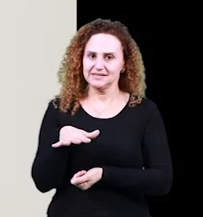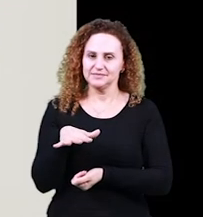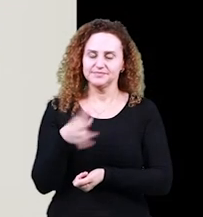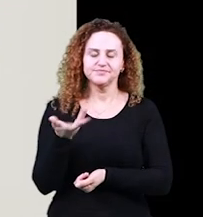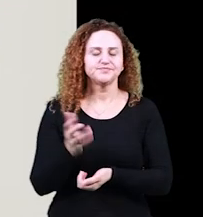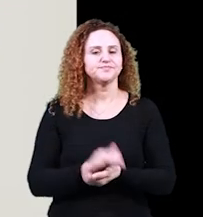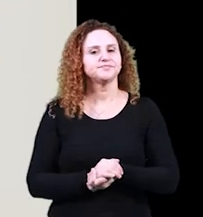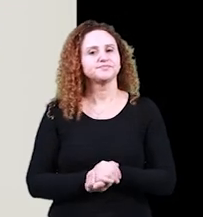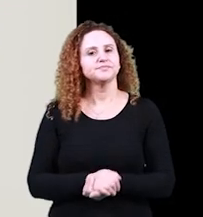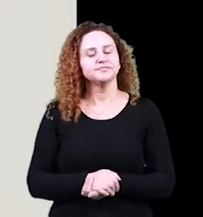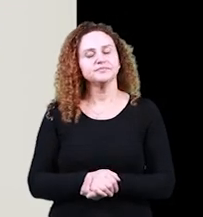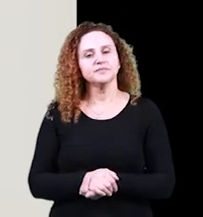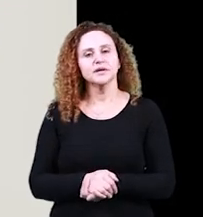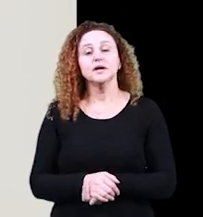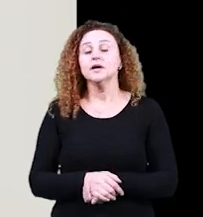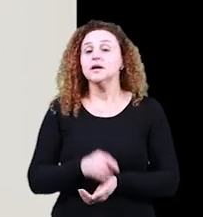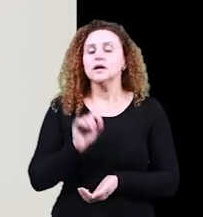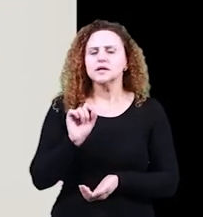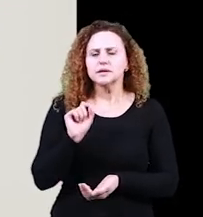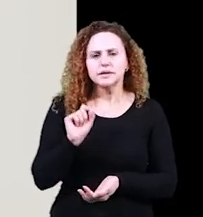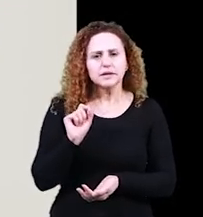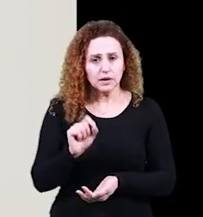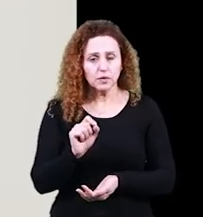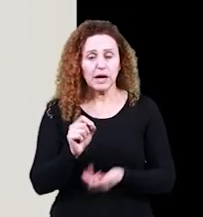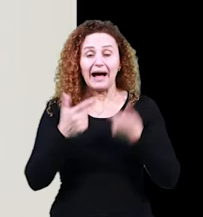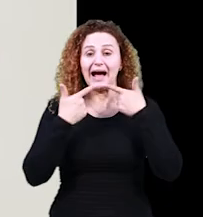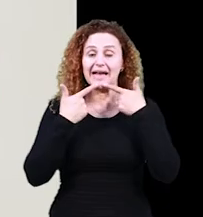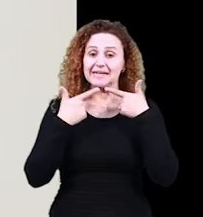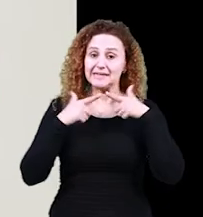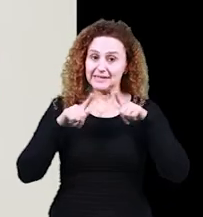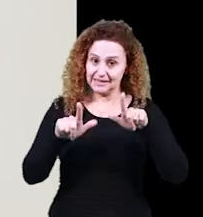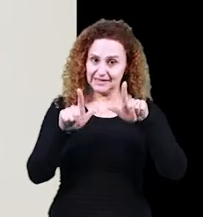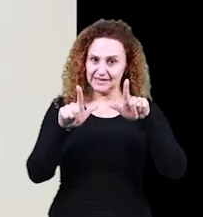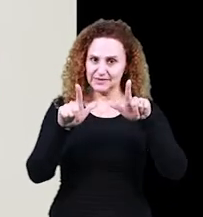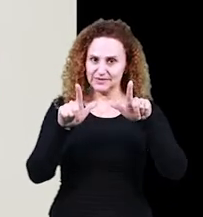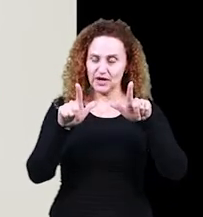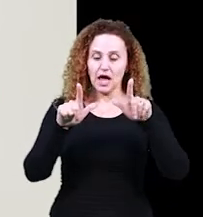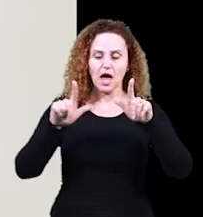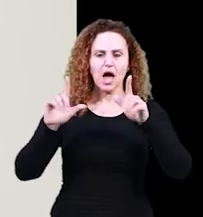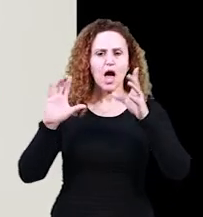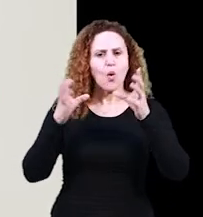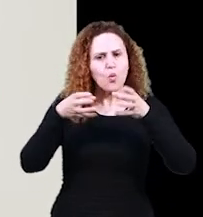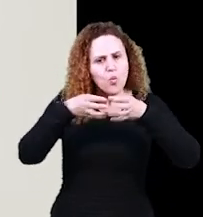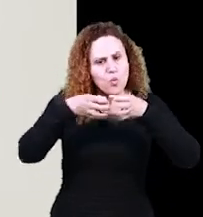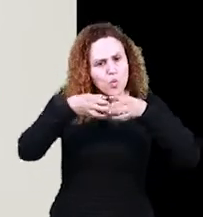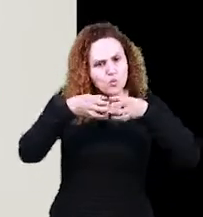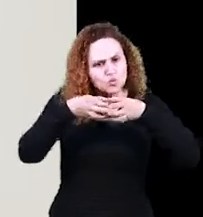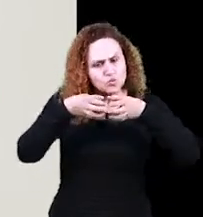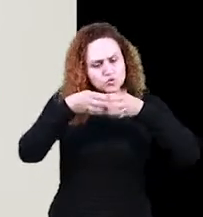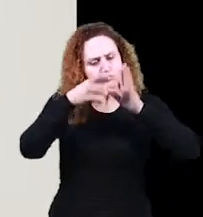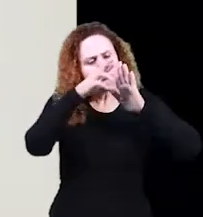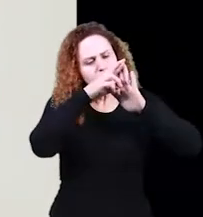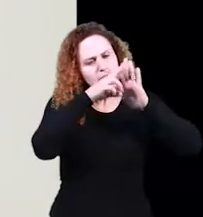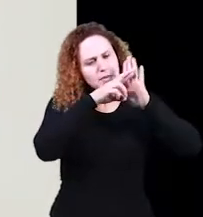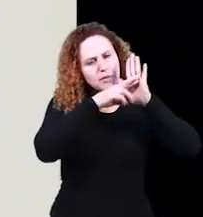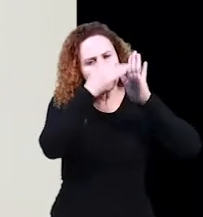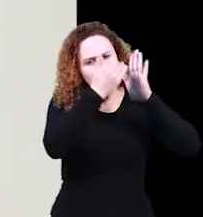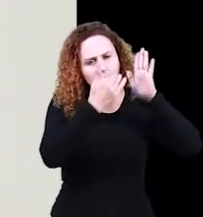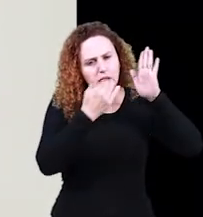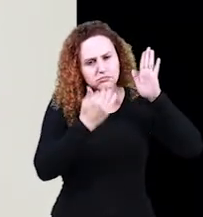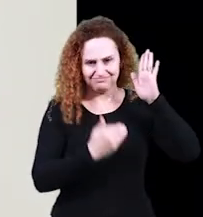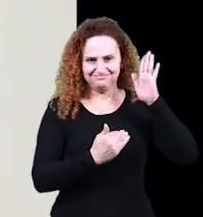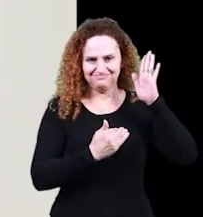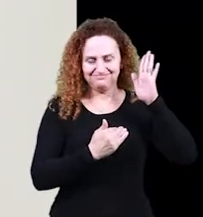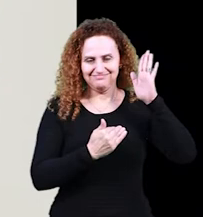no meio em que ela vive por esse viés E então a língua entendida como um conjunto de regras grande parte